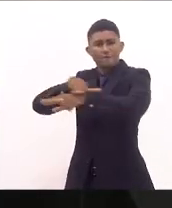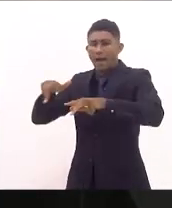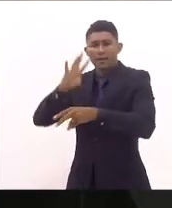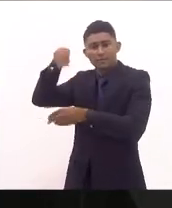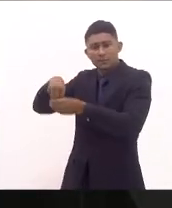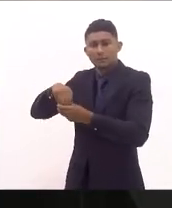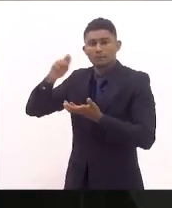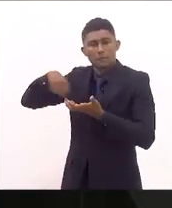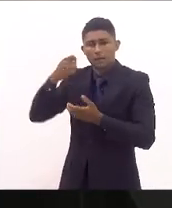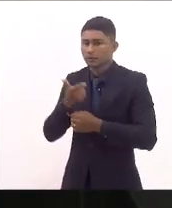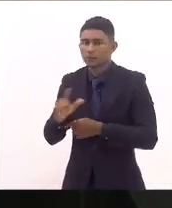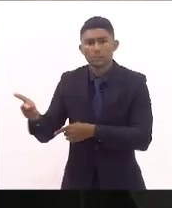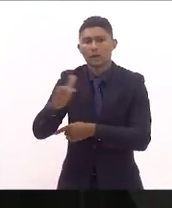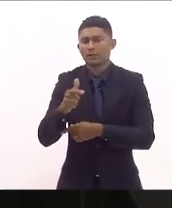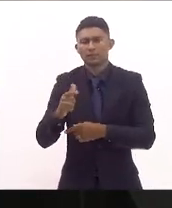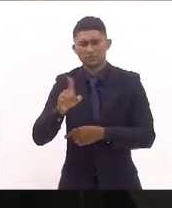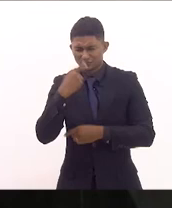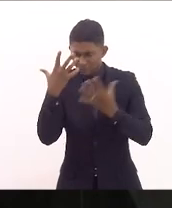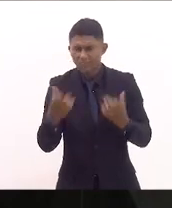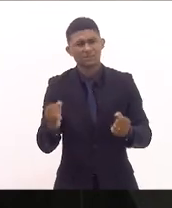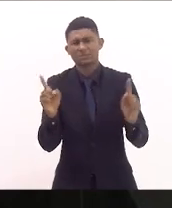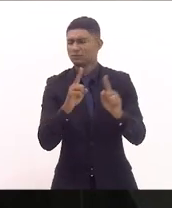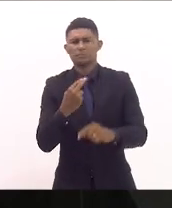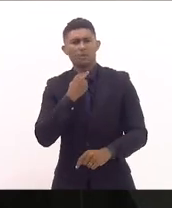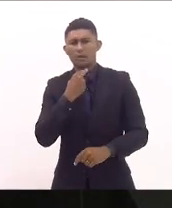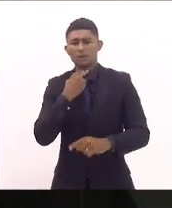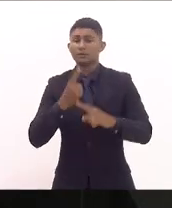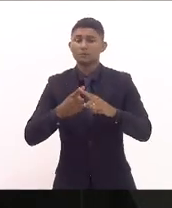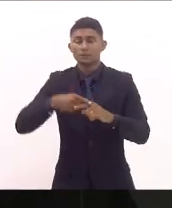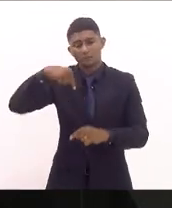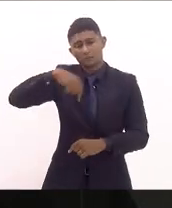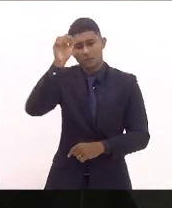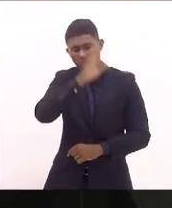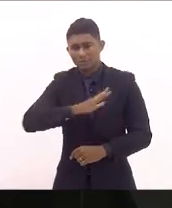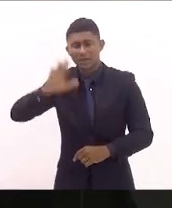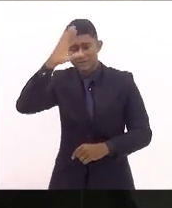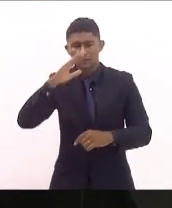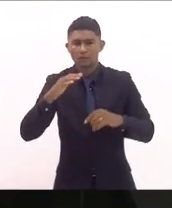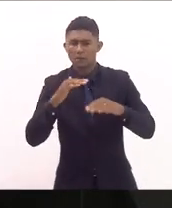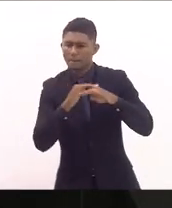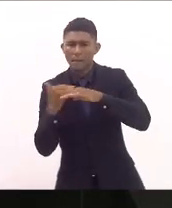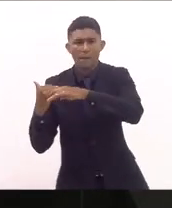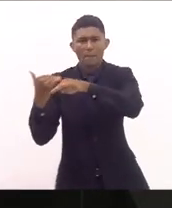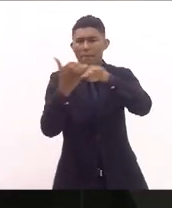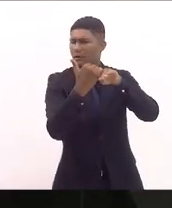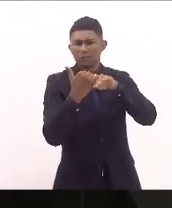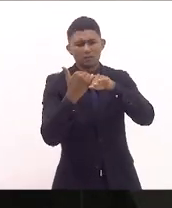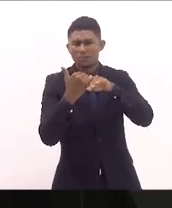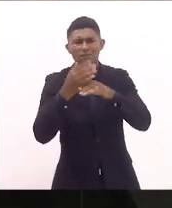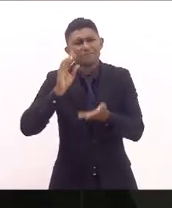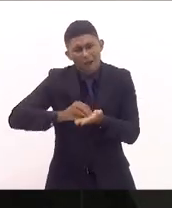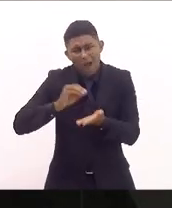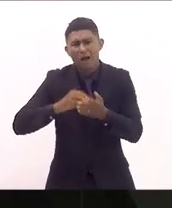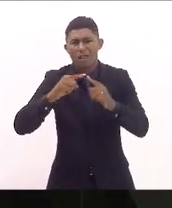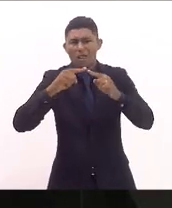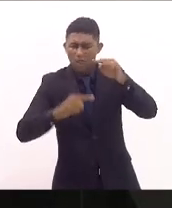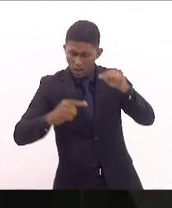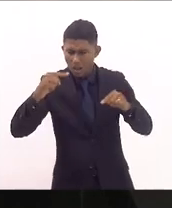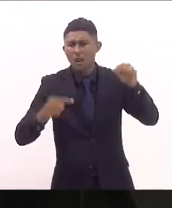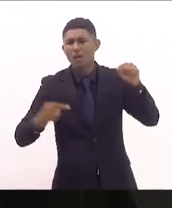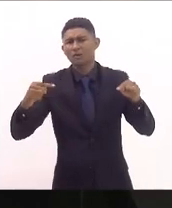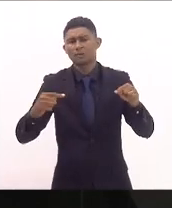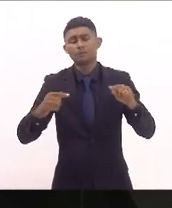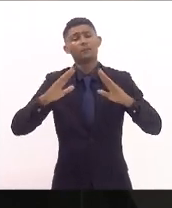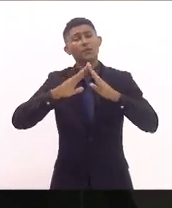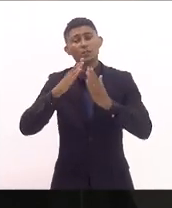isso é absolutamente inadmissível num país com as nossas desigualdades no país com o nosso índice de pobreza a escola